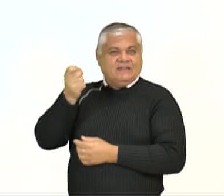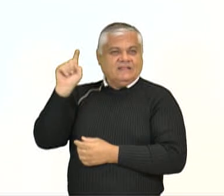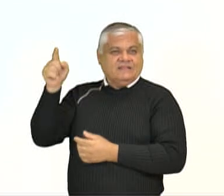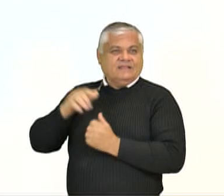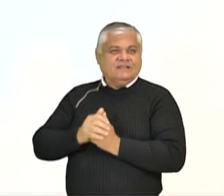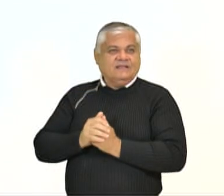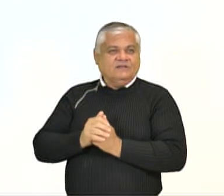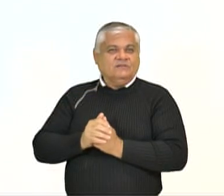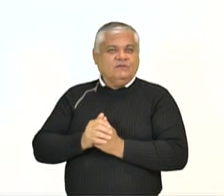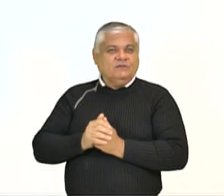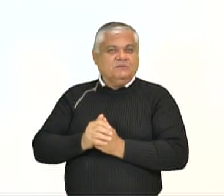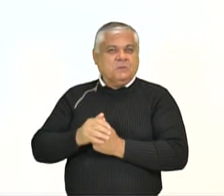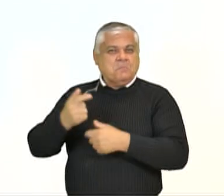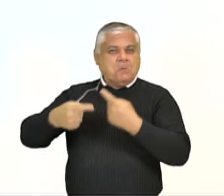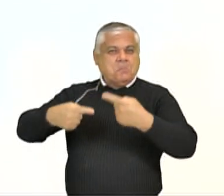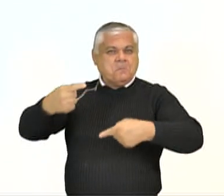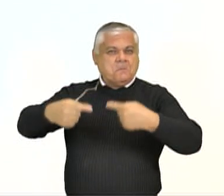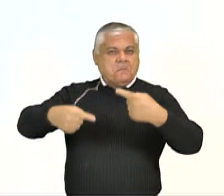goalball.